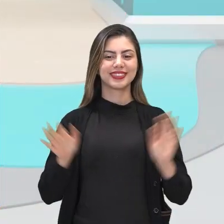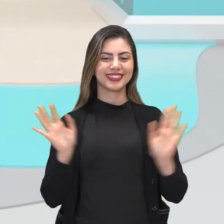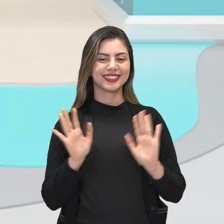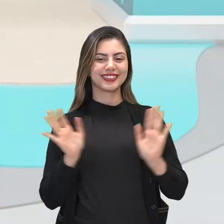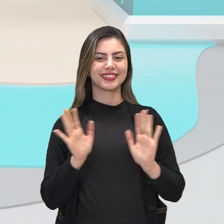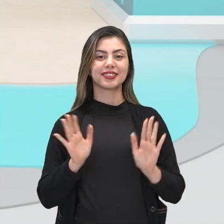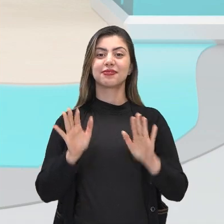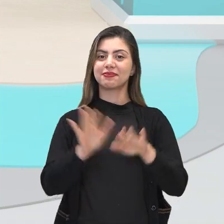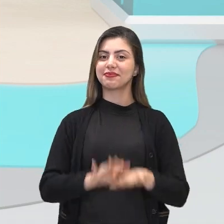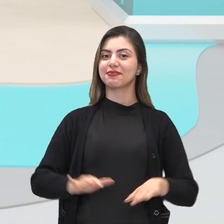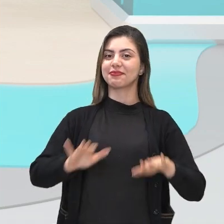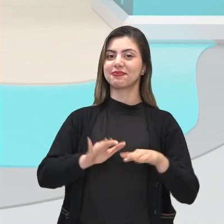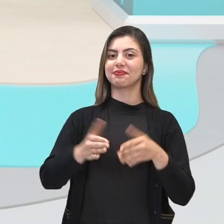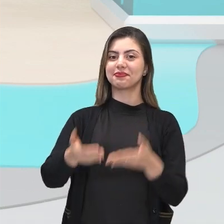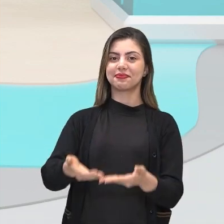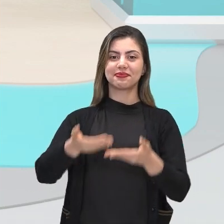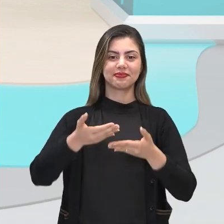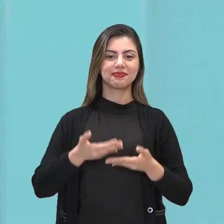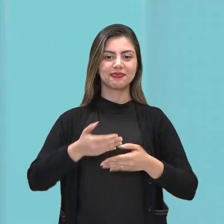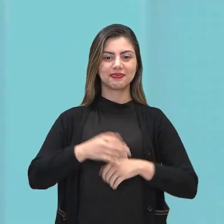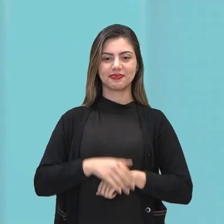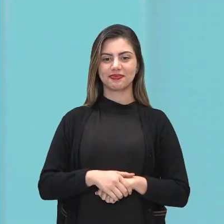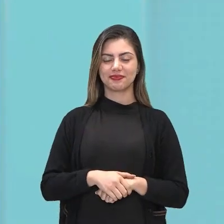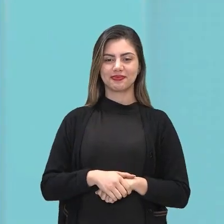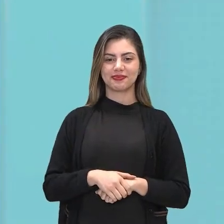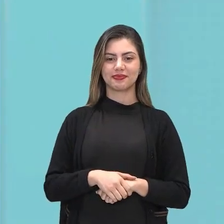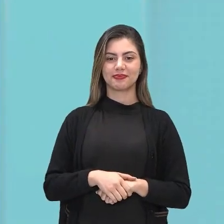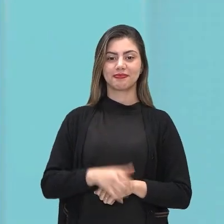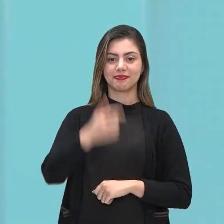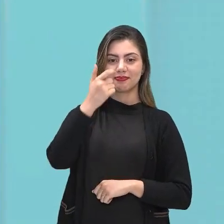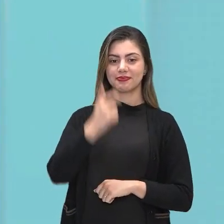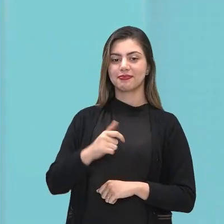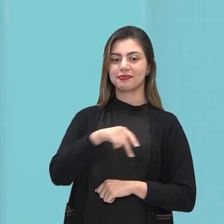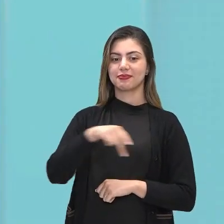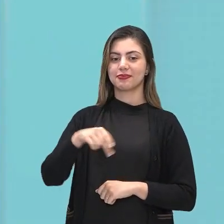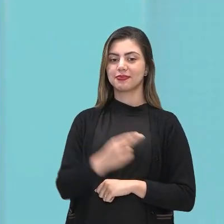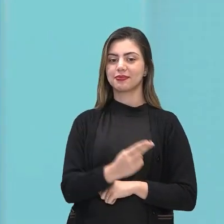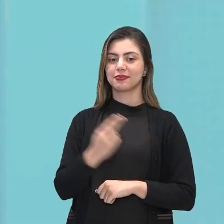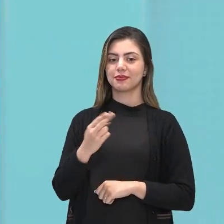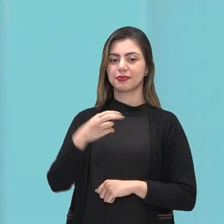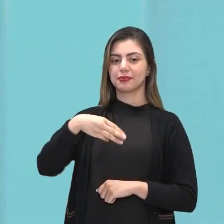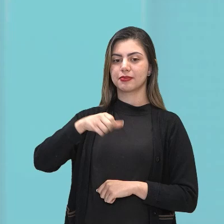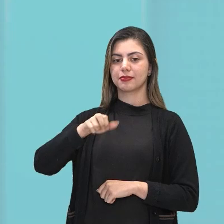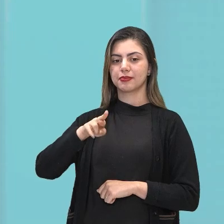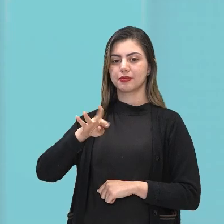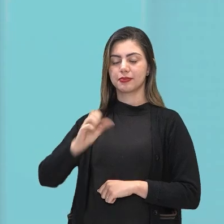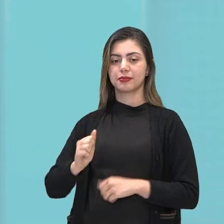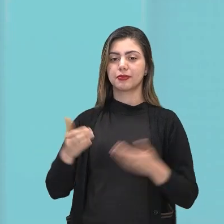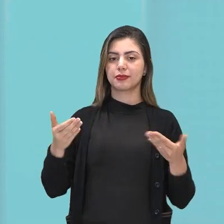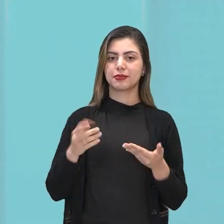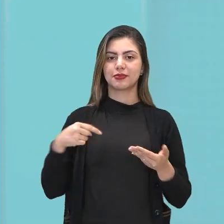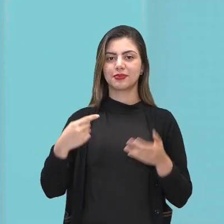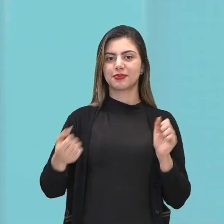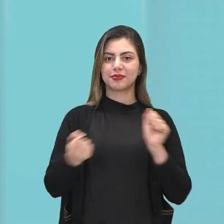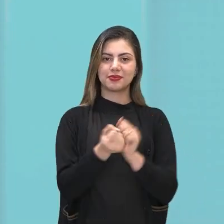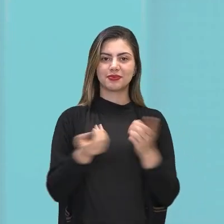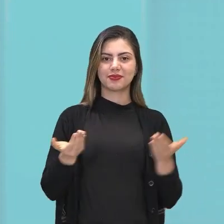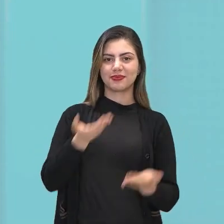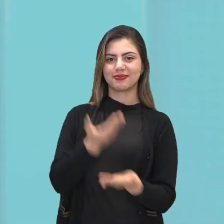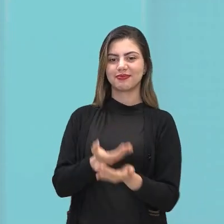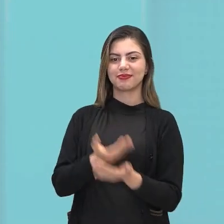Olá, sejam muito bem-vindos! Sou a professora Marta Patrícia e estaremos juntos na aula de